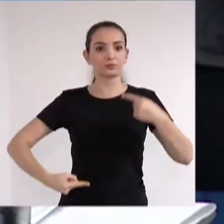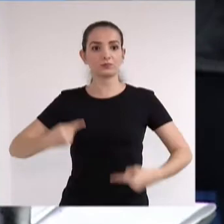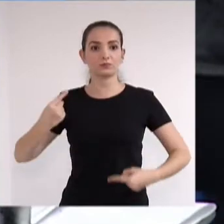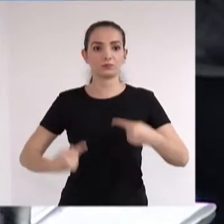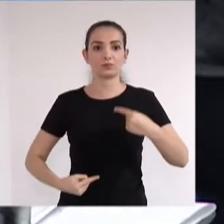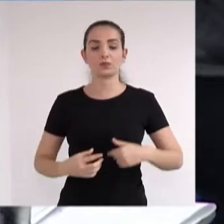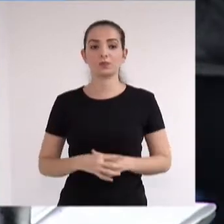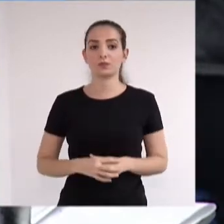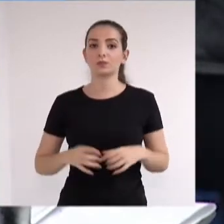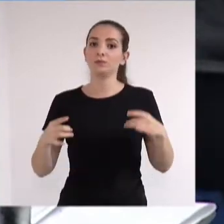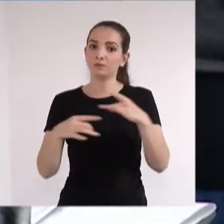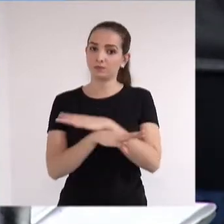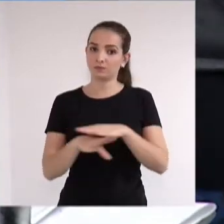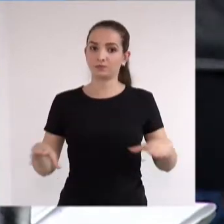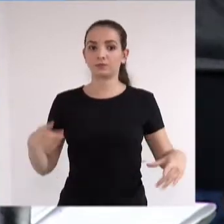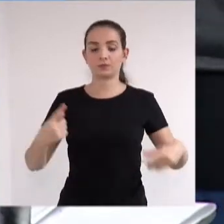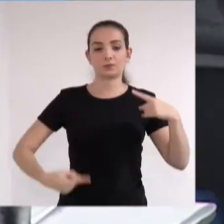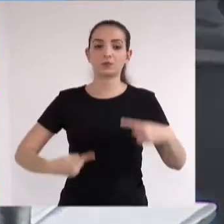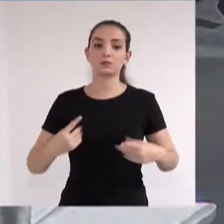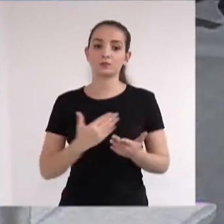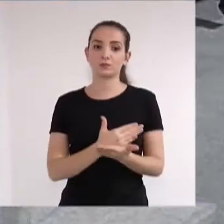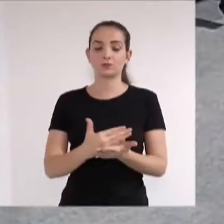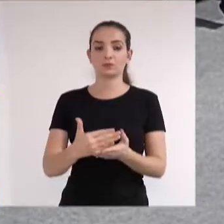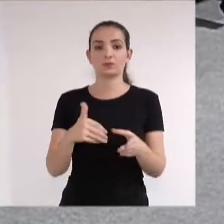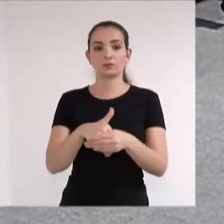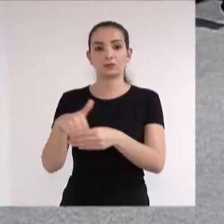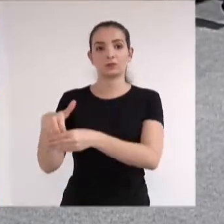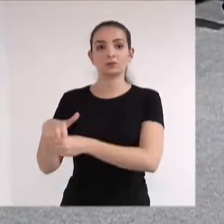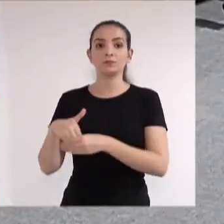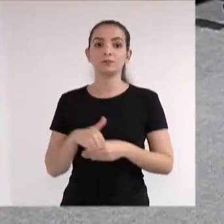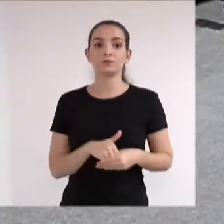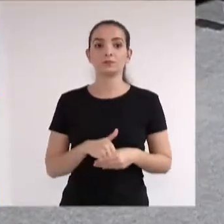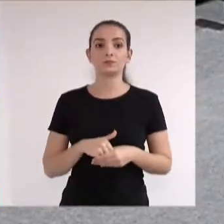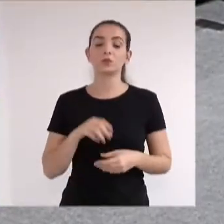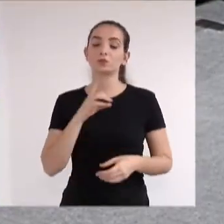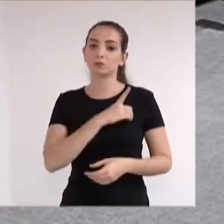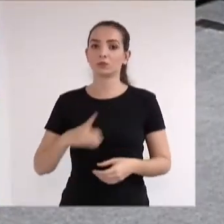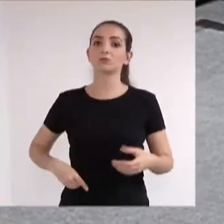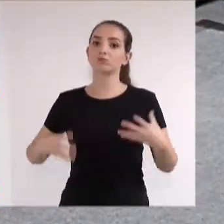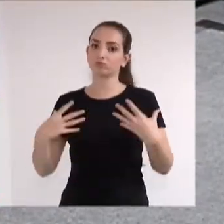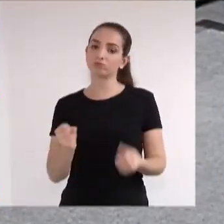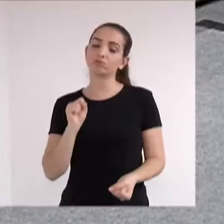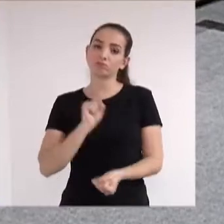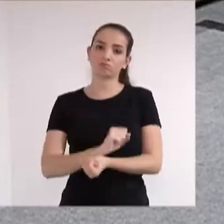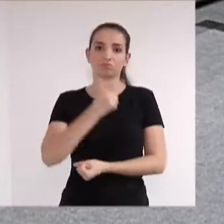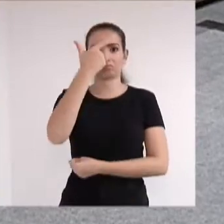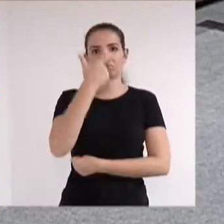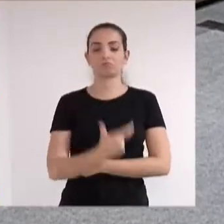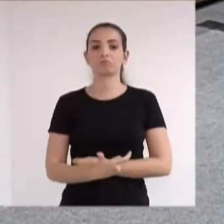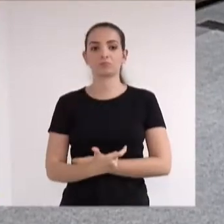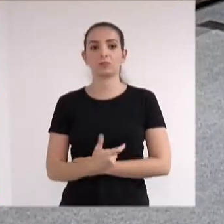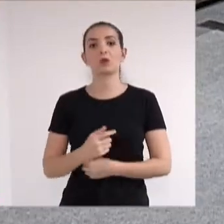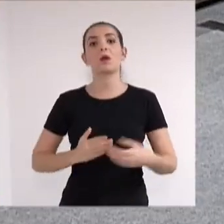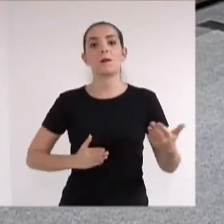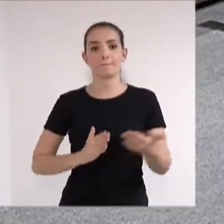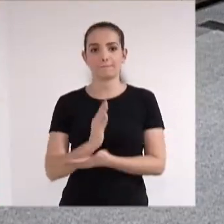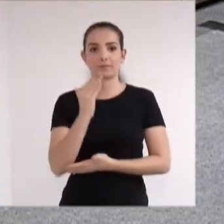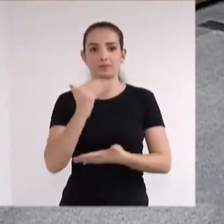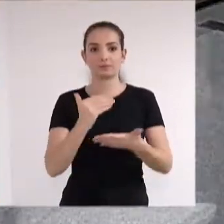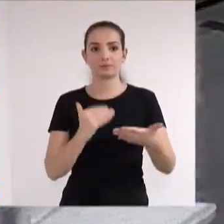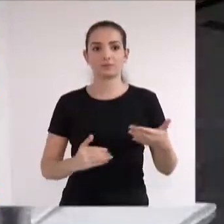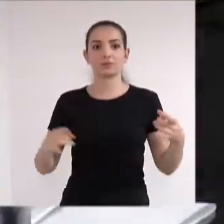discussão. Encerrada a discussão, em votação. Os deputados que aprovam permaneçam como se encontram. Aprovado ao